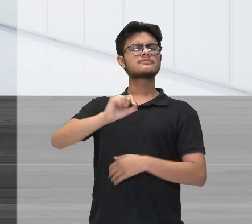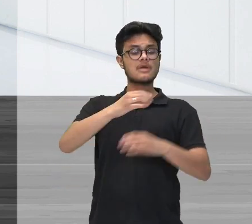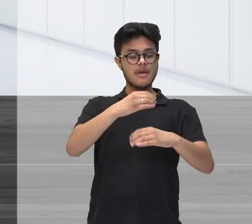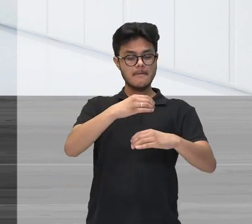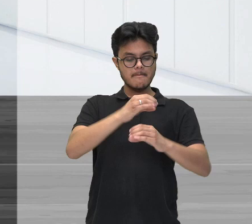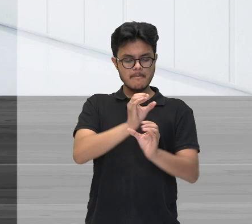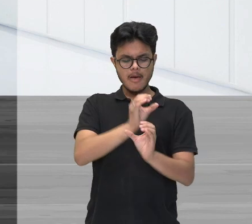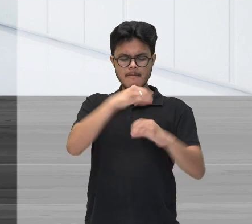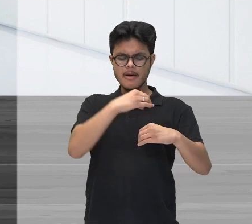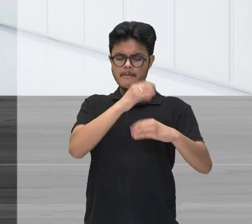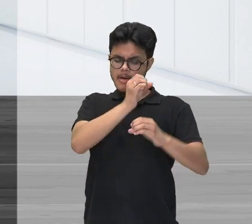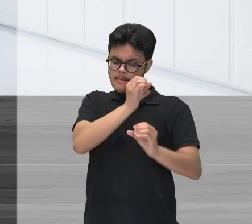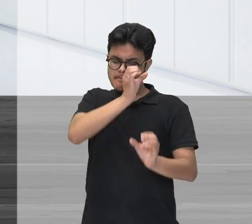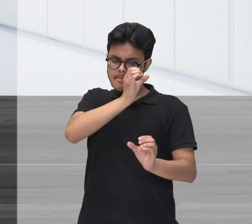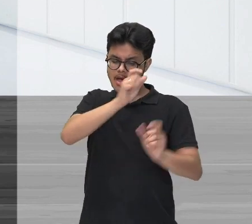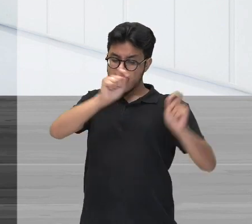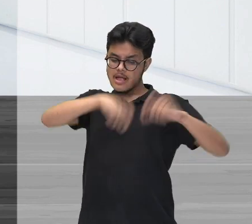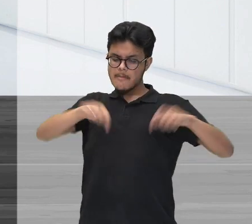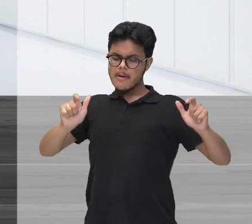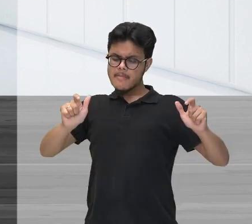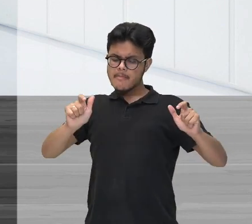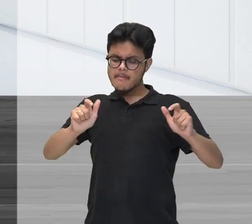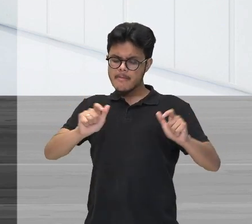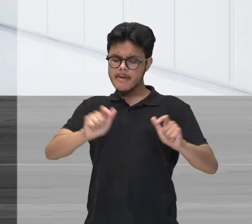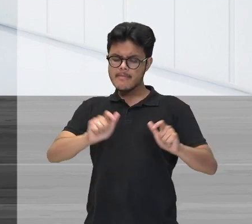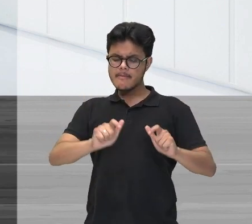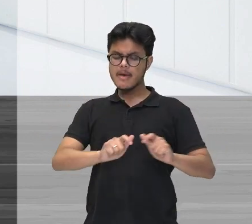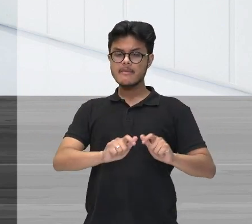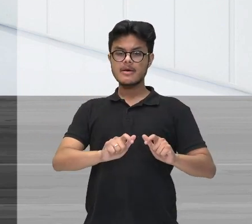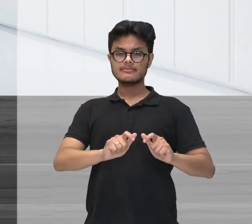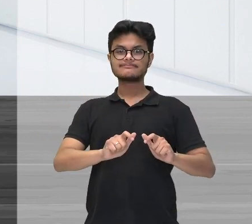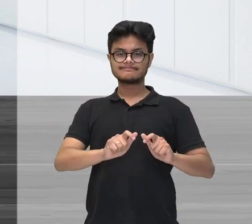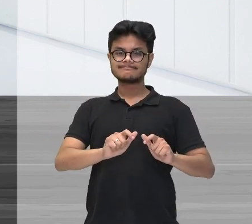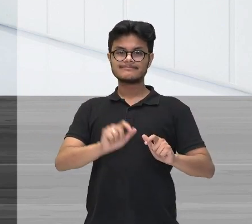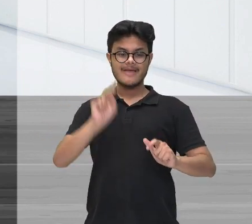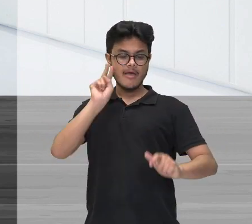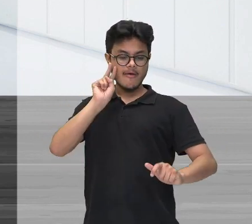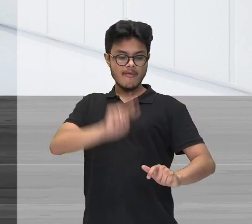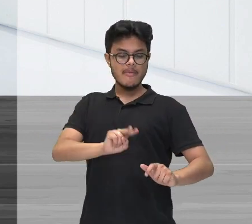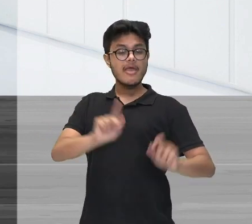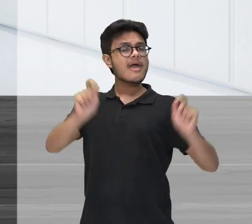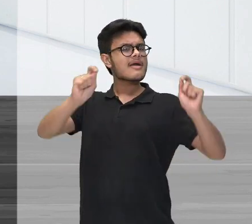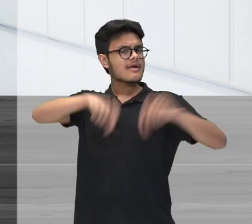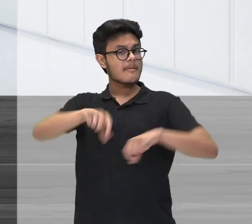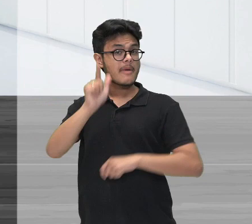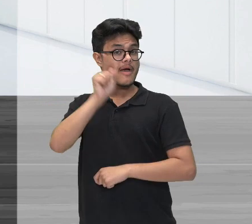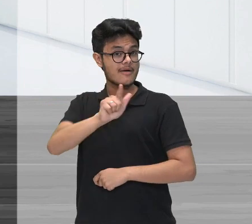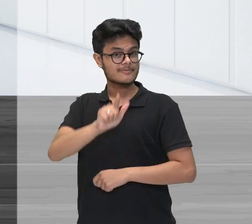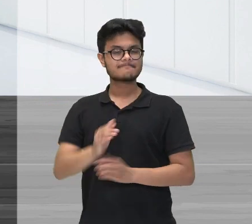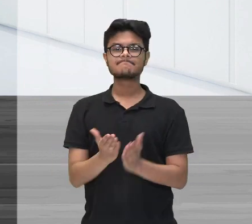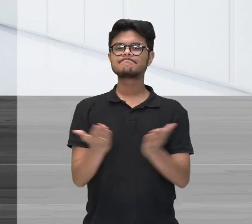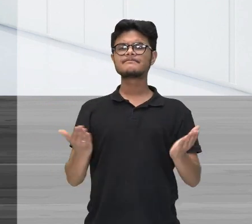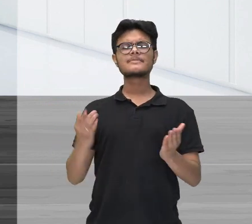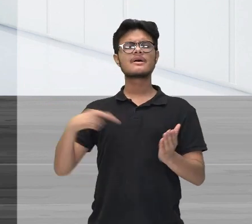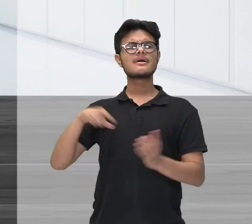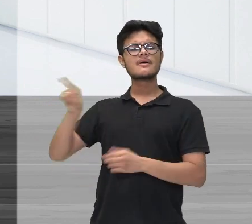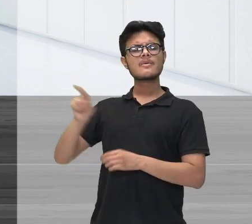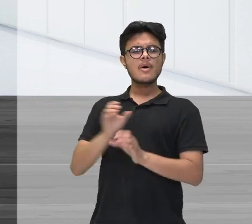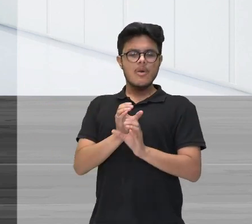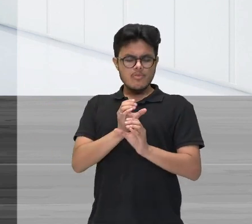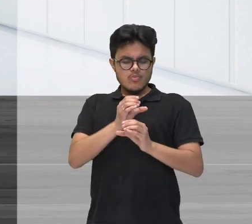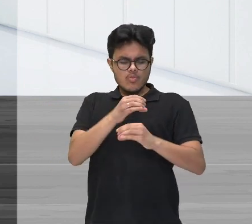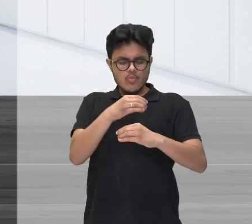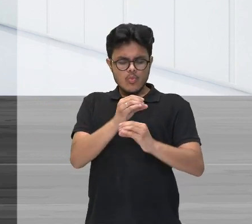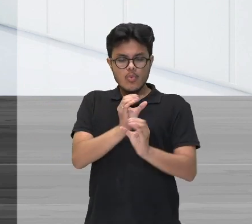poder aumentar o nosso poder de visualização. Então, aqui eu tenho um microscópio em